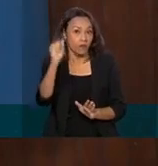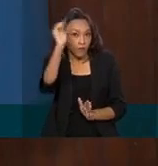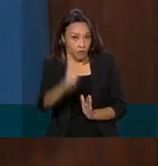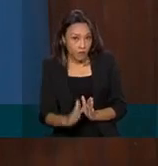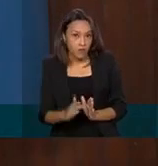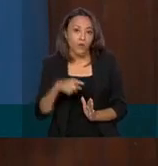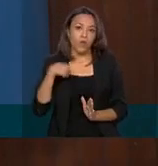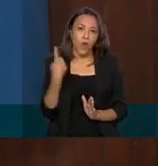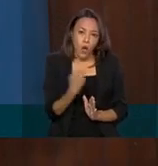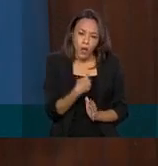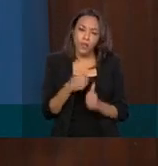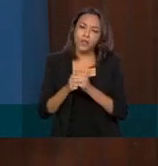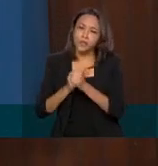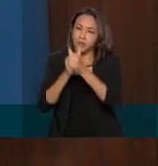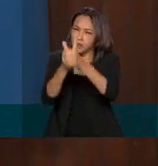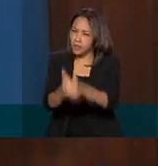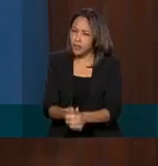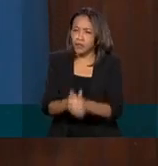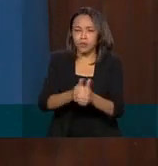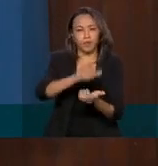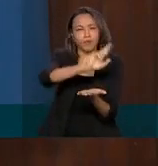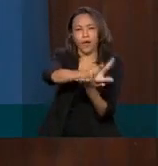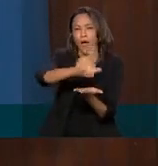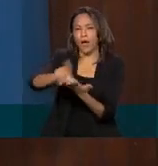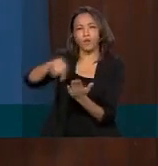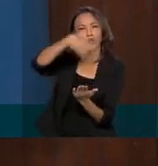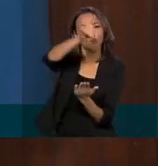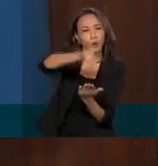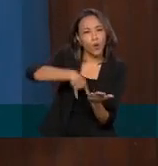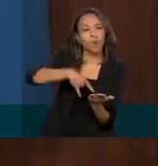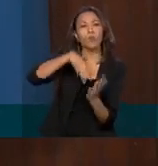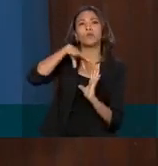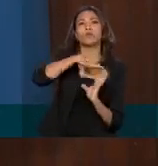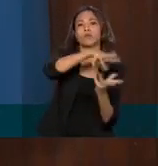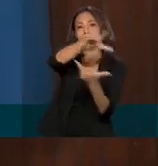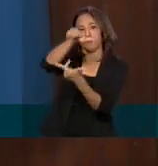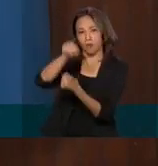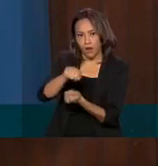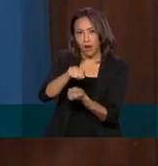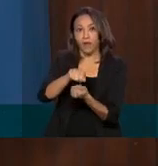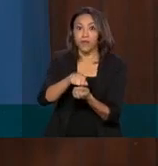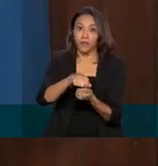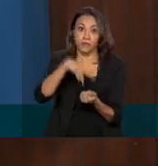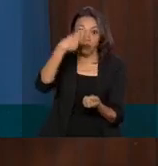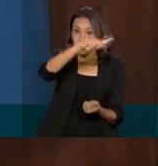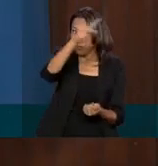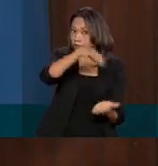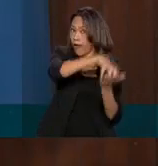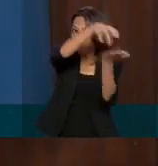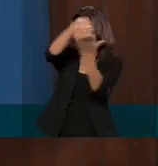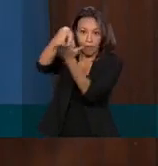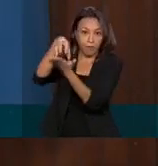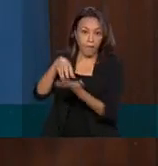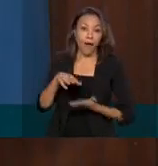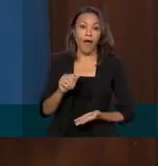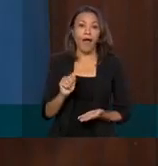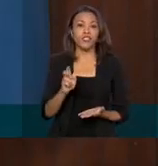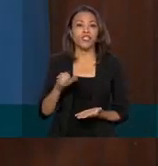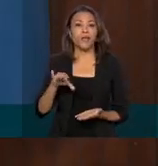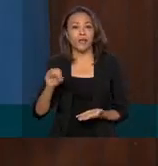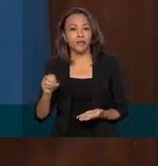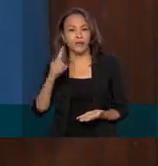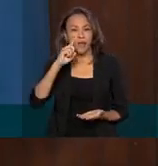somos signatários de vários acordos internacionais em que as agências debatem as metodologias e